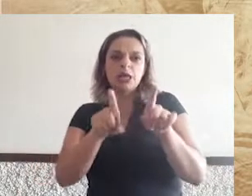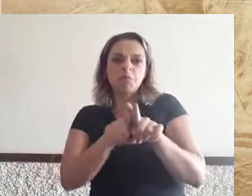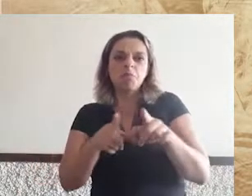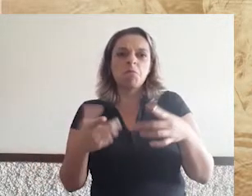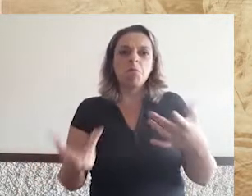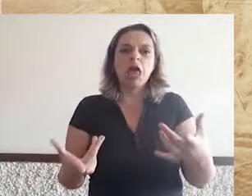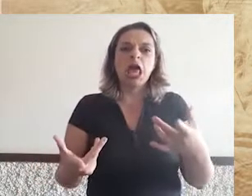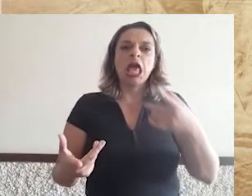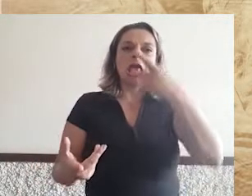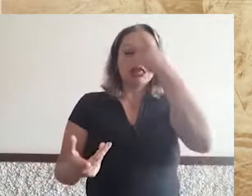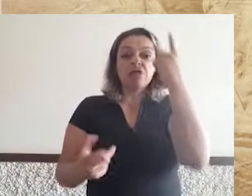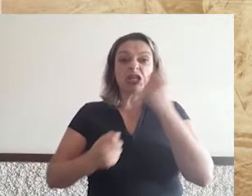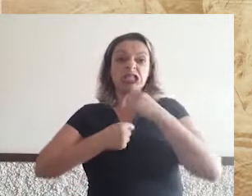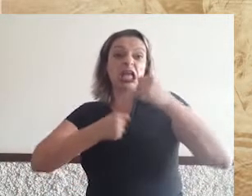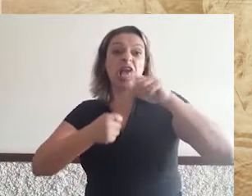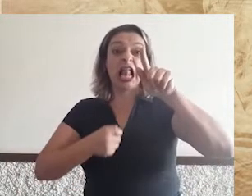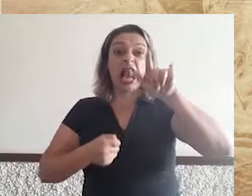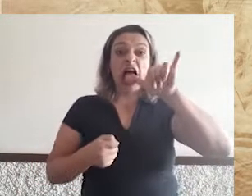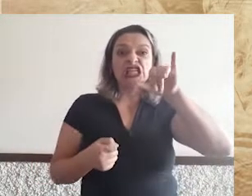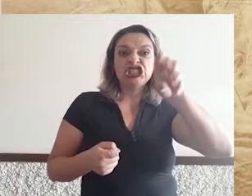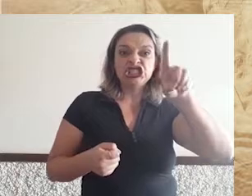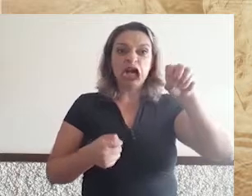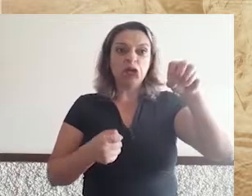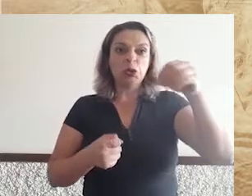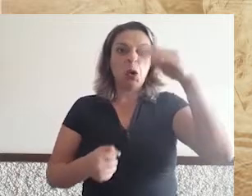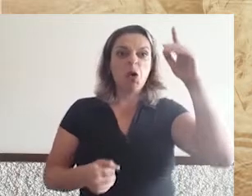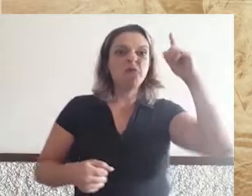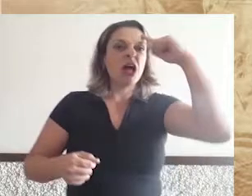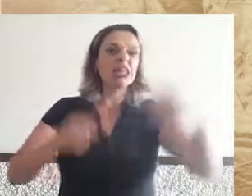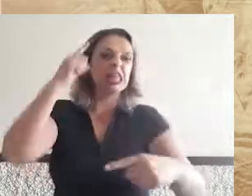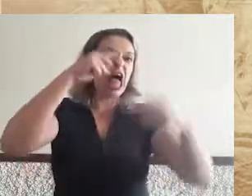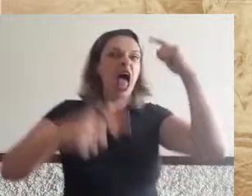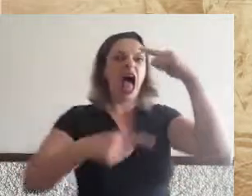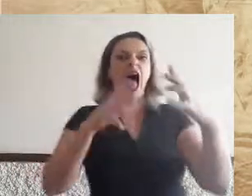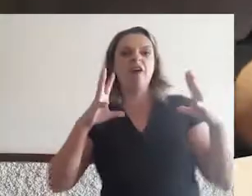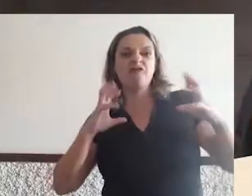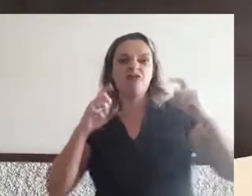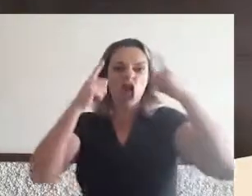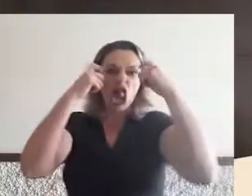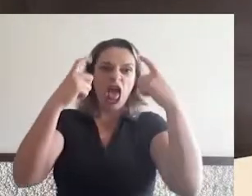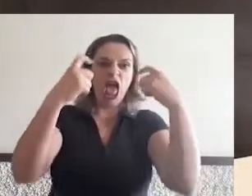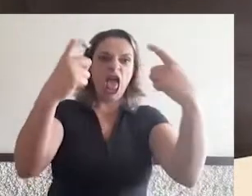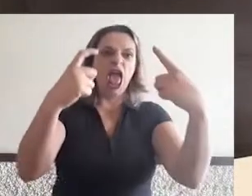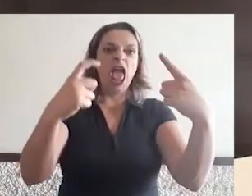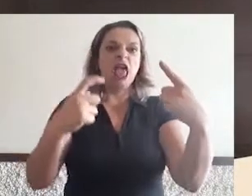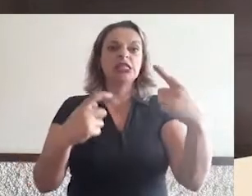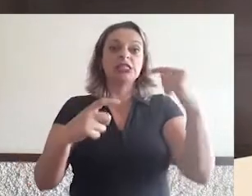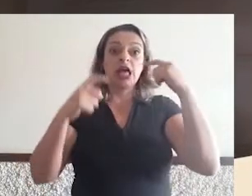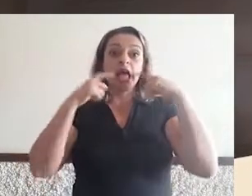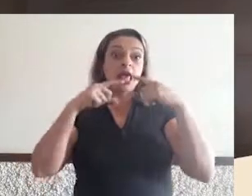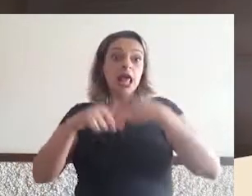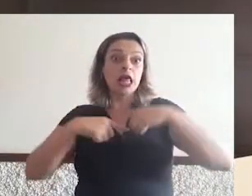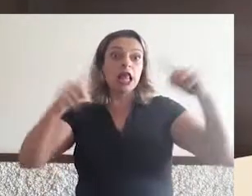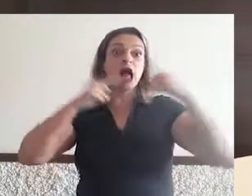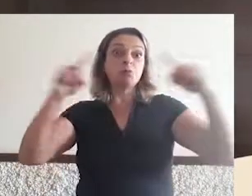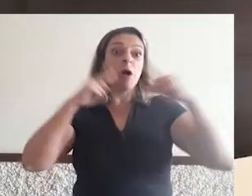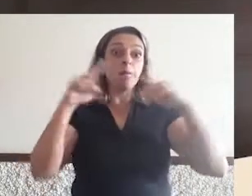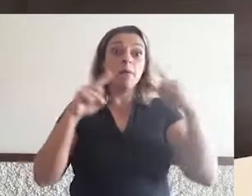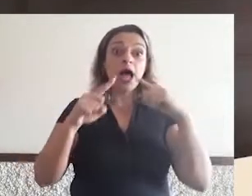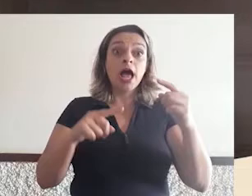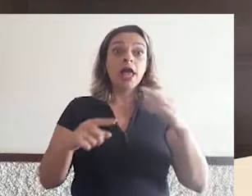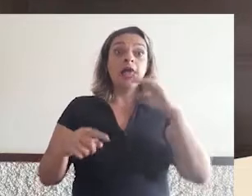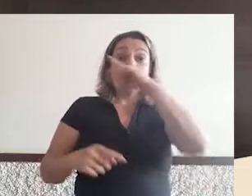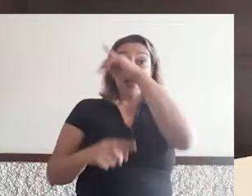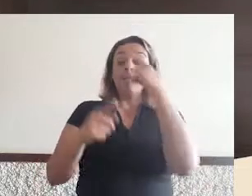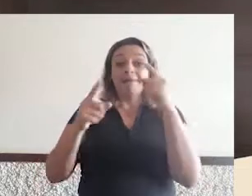de treinamento dos gladiadores, se inicia, ele inicia uma grande revolta que chega a